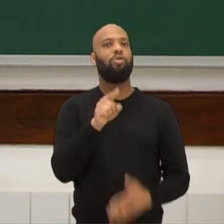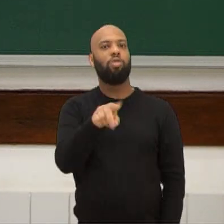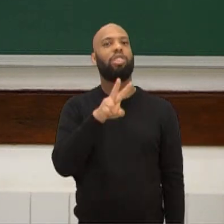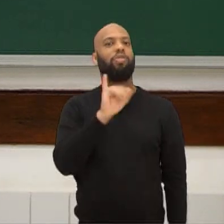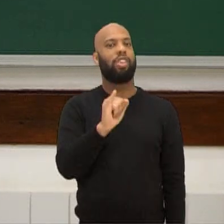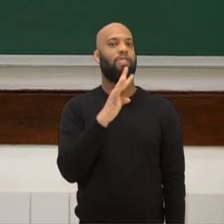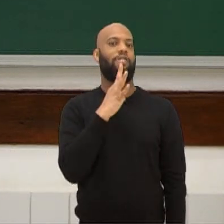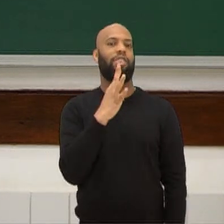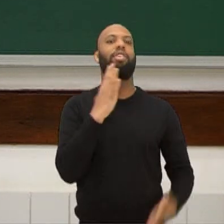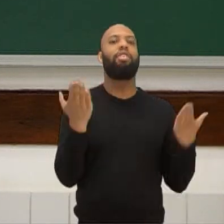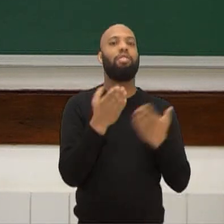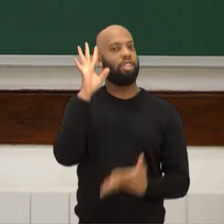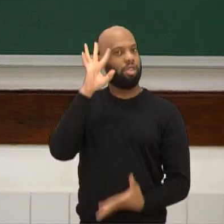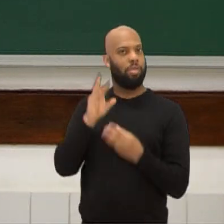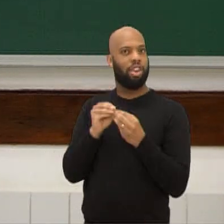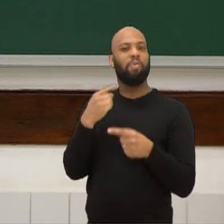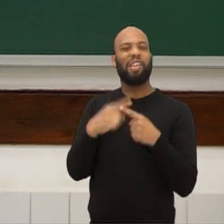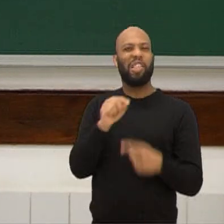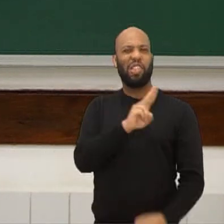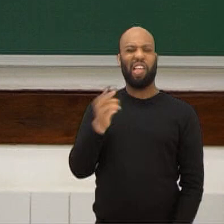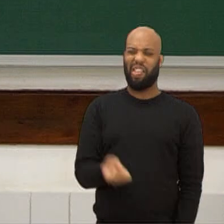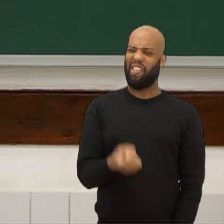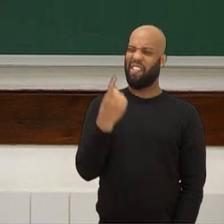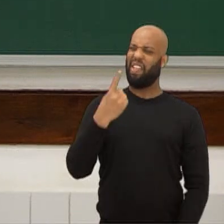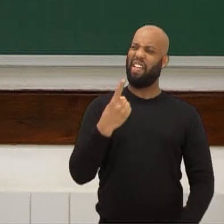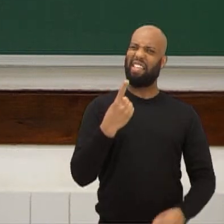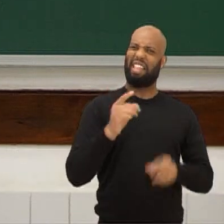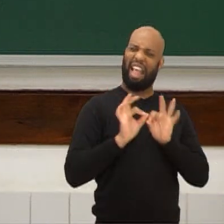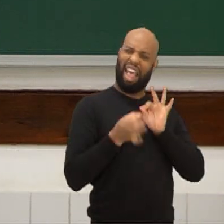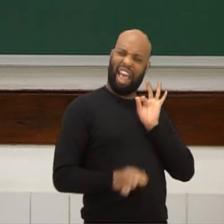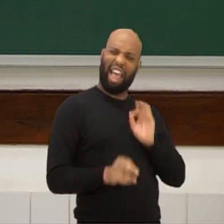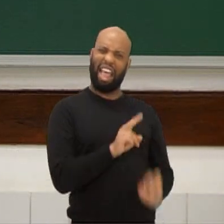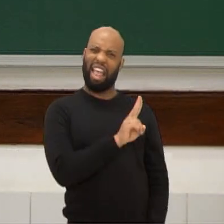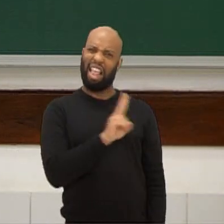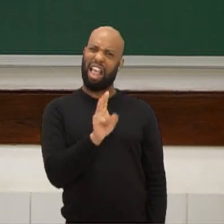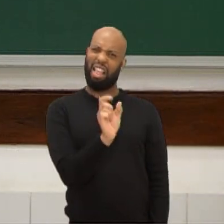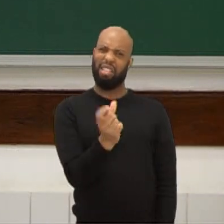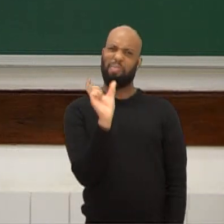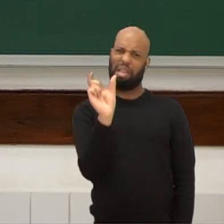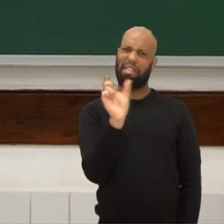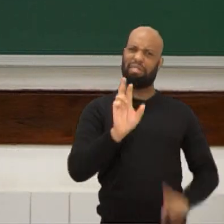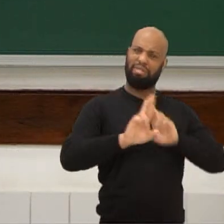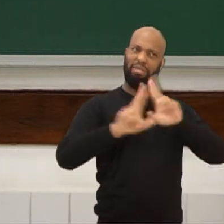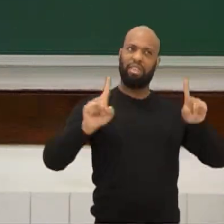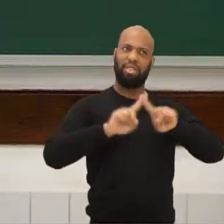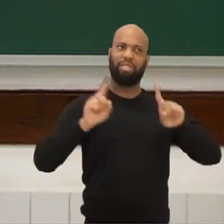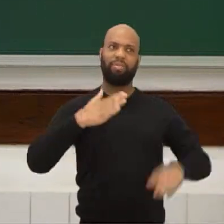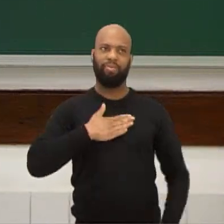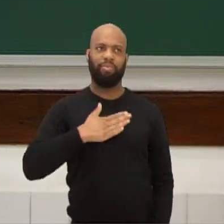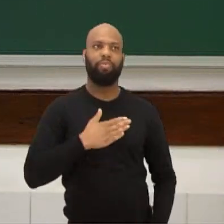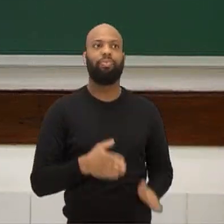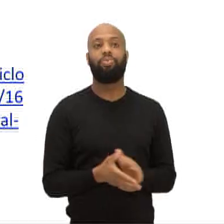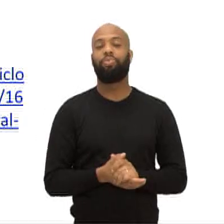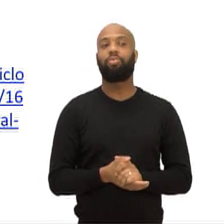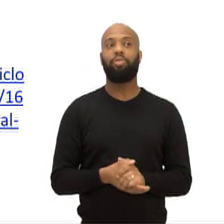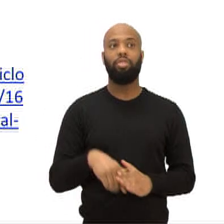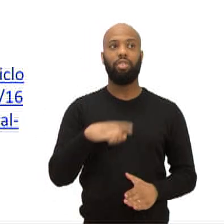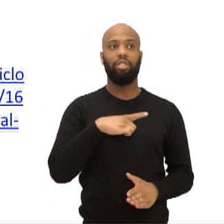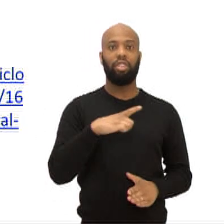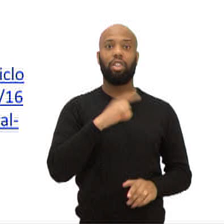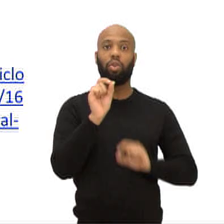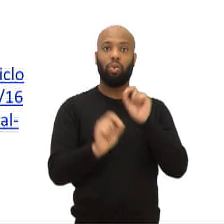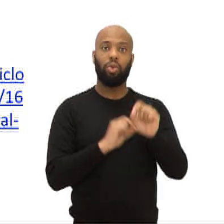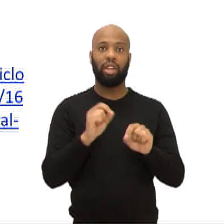vocês entenderem. Às vezes o nome, nossa, que nome estranho, né? Diferente, mas você vai ver que é bem simples. Ó.